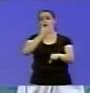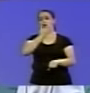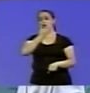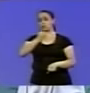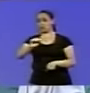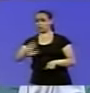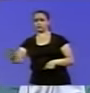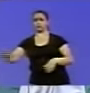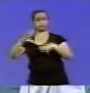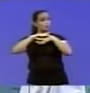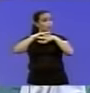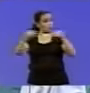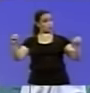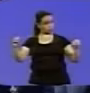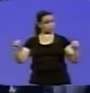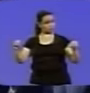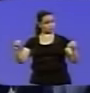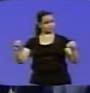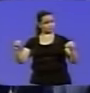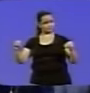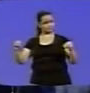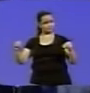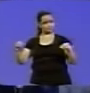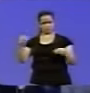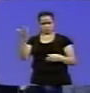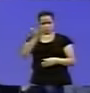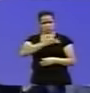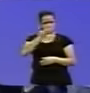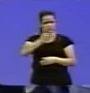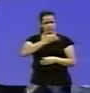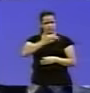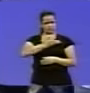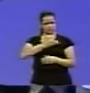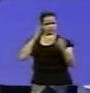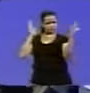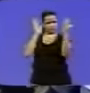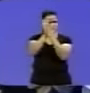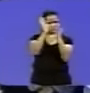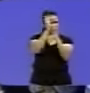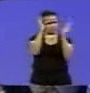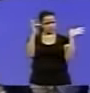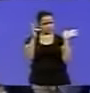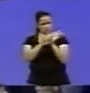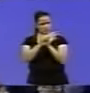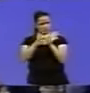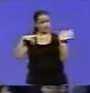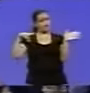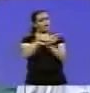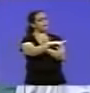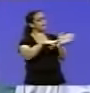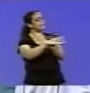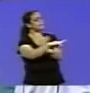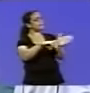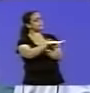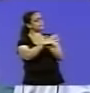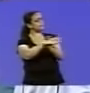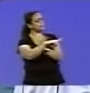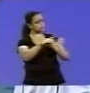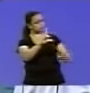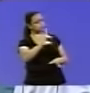ficou curado. Então, os discípulos aproximaram-se de Jesus e lhe perguntaram